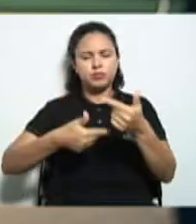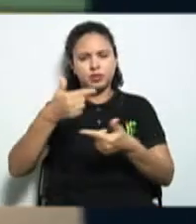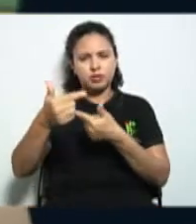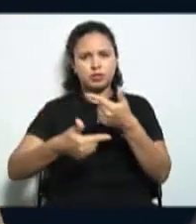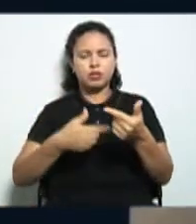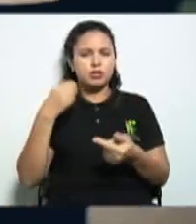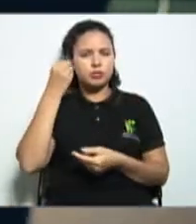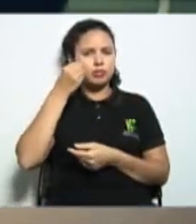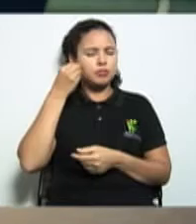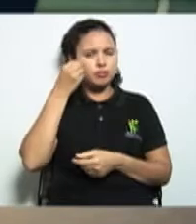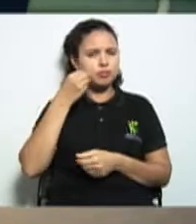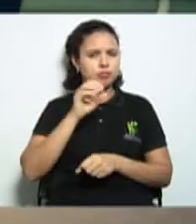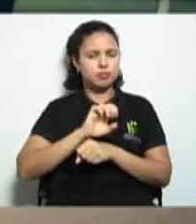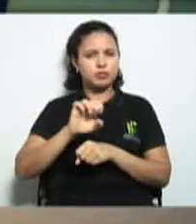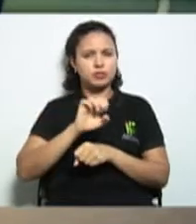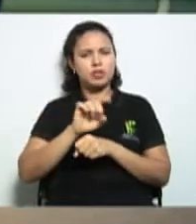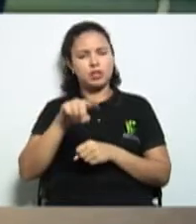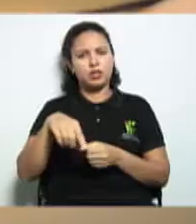é só o começo.